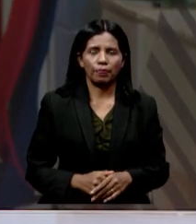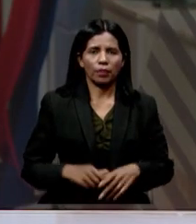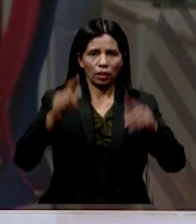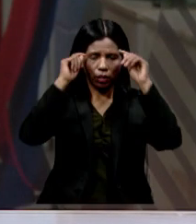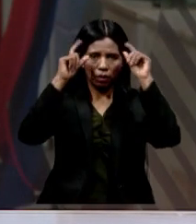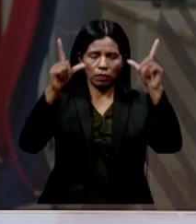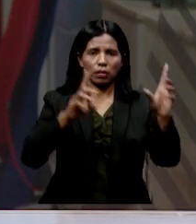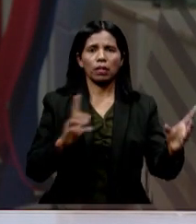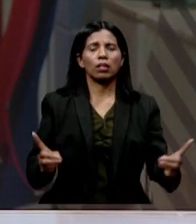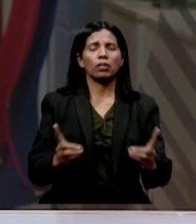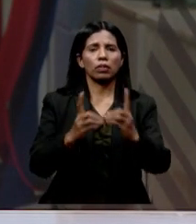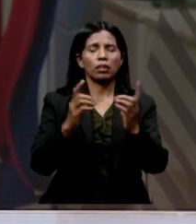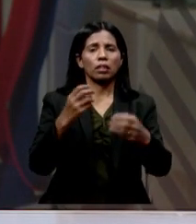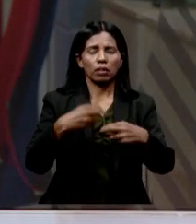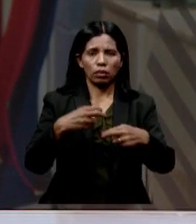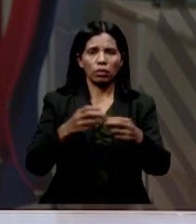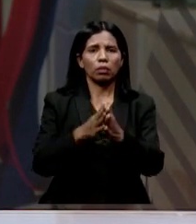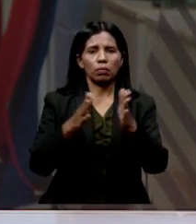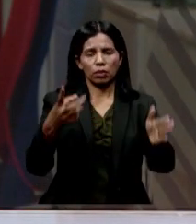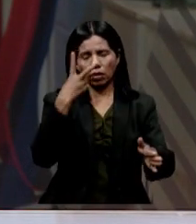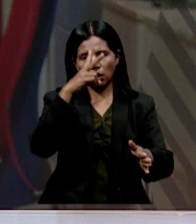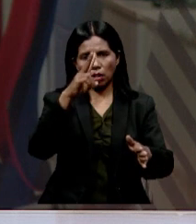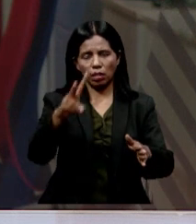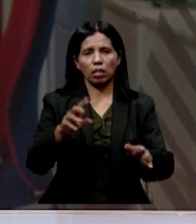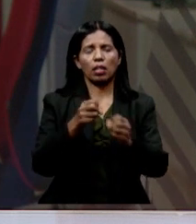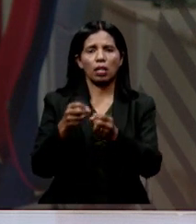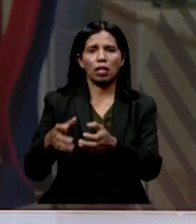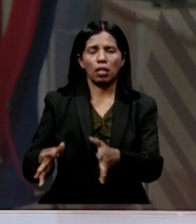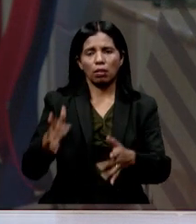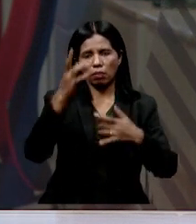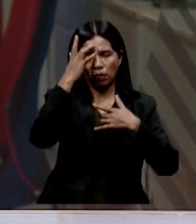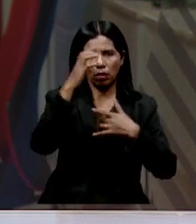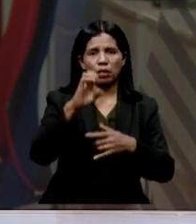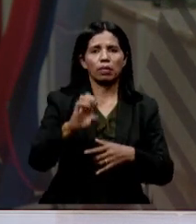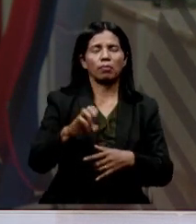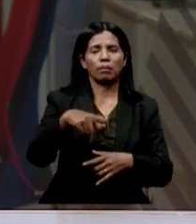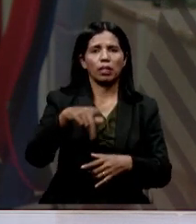Timor-Leste se enfrenta desafio bot e a controlo no Halakon Moras Hepatitis.